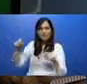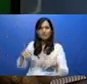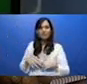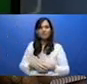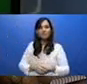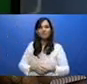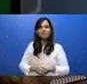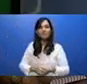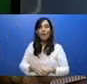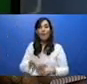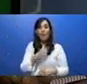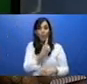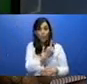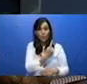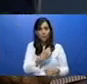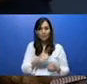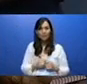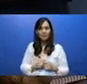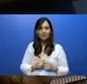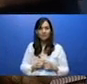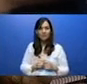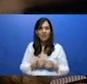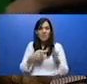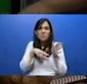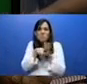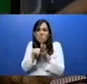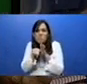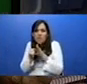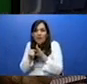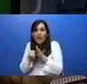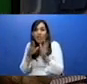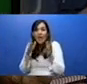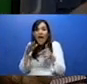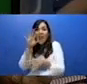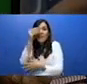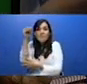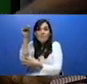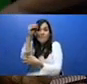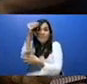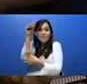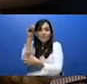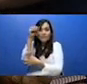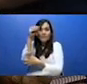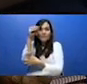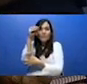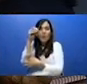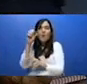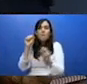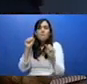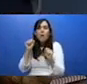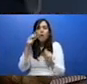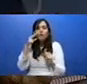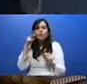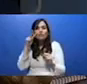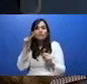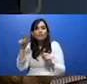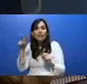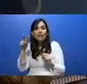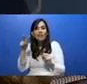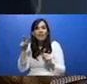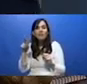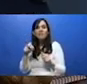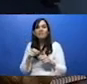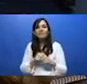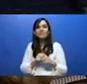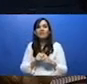ó. 1. Vestígios deixados por dinossauros que podem ser vistos no Vale dos